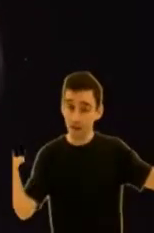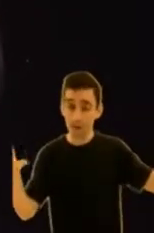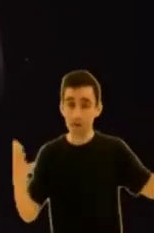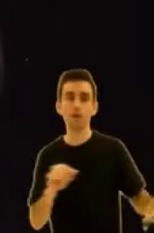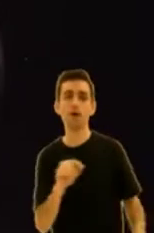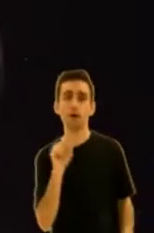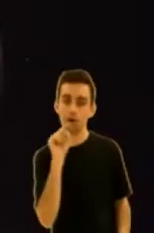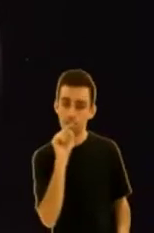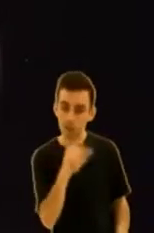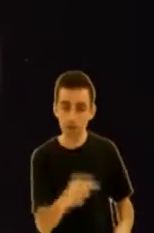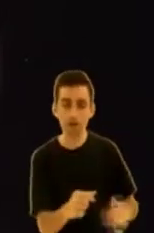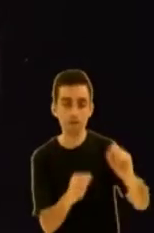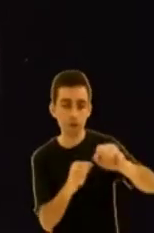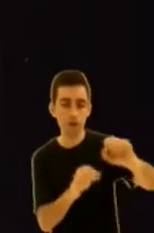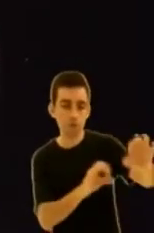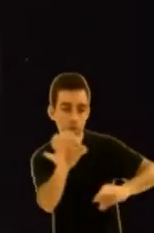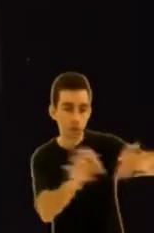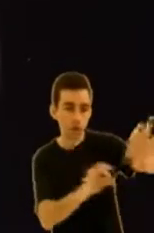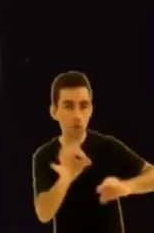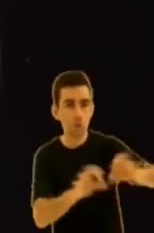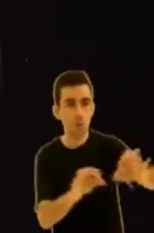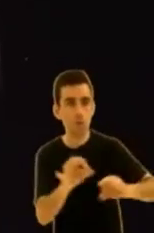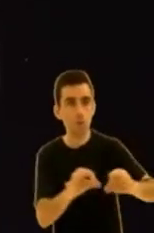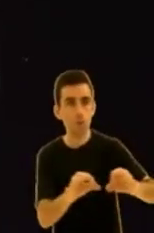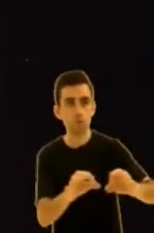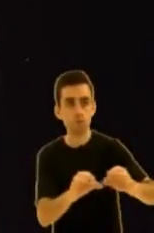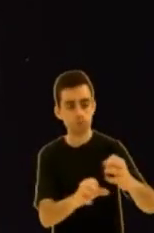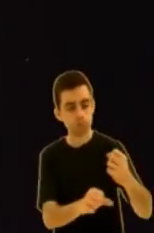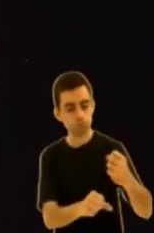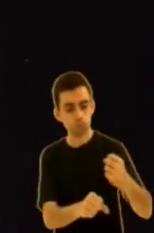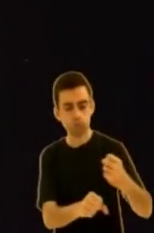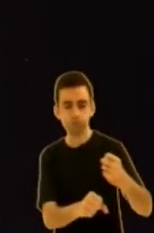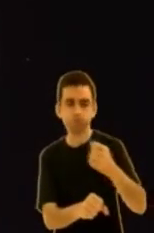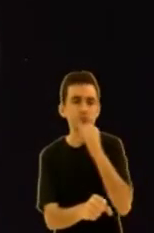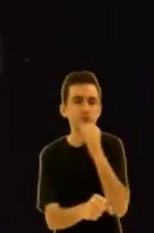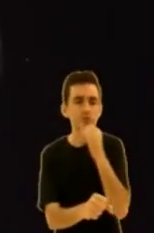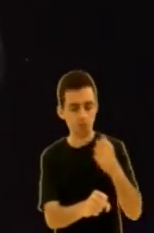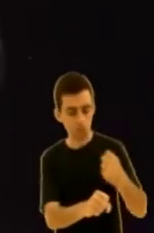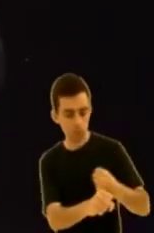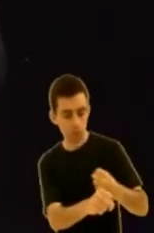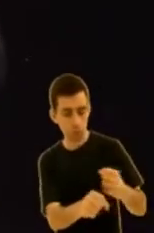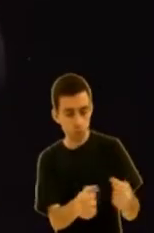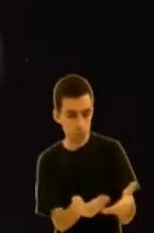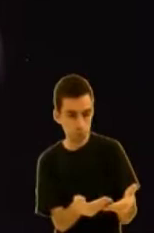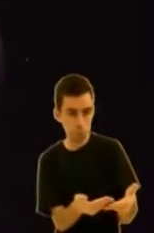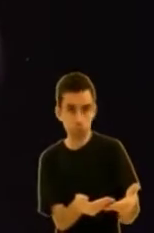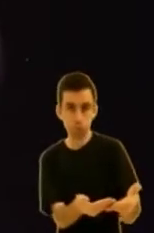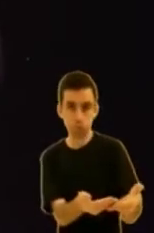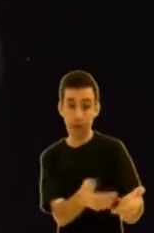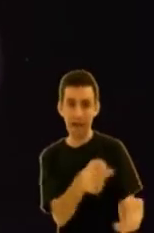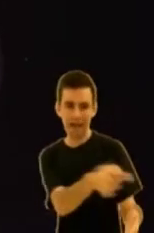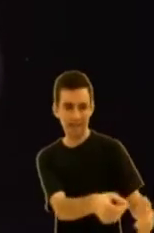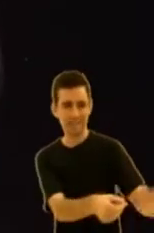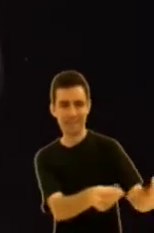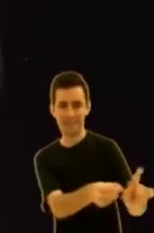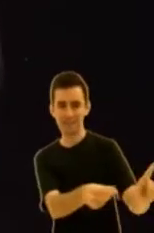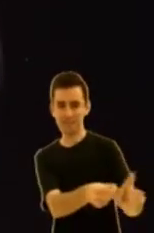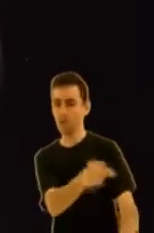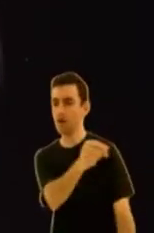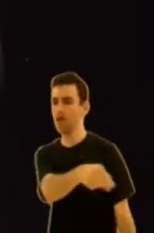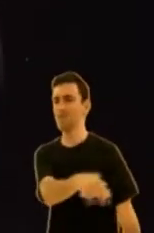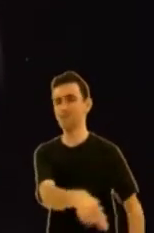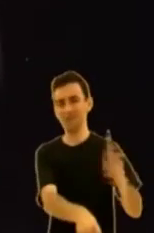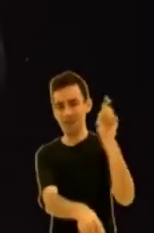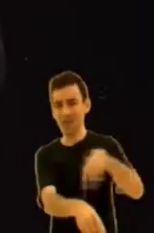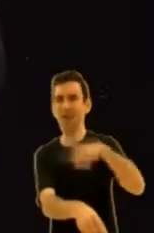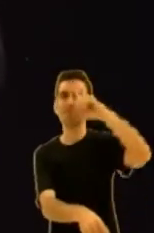secretários todos nos questionaram, essa embarcação a gasolina não vai funcionar. Depois que ela foi feita, a lancha